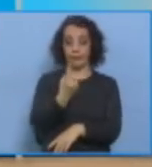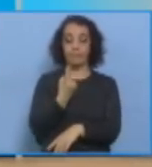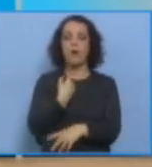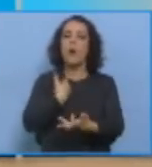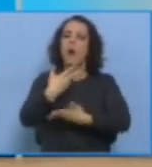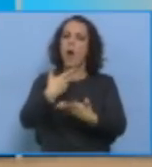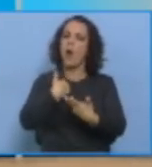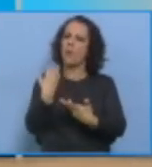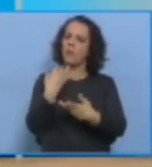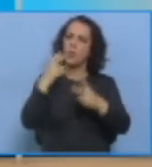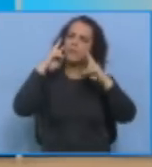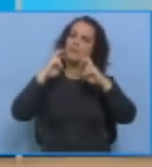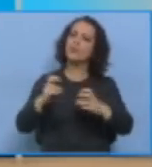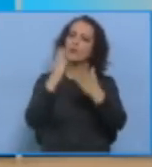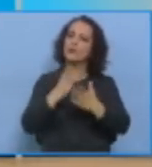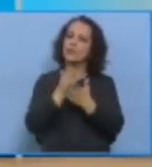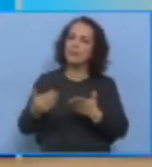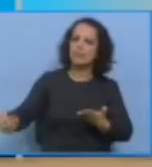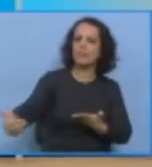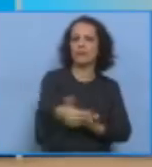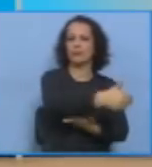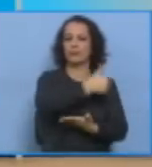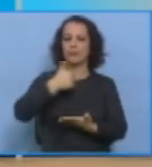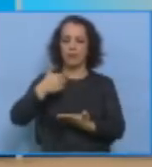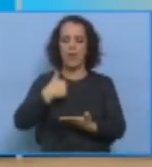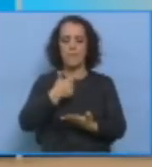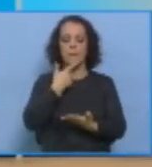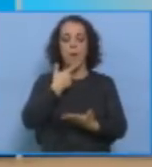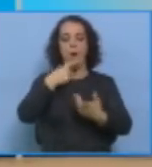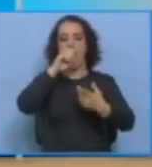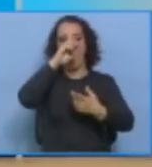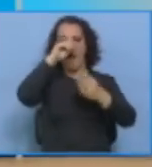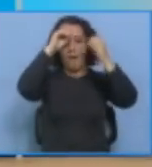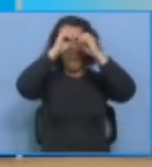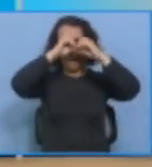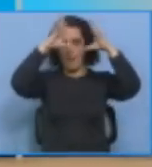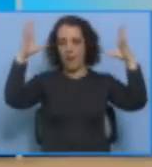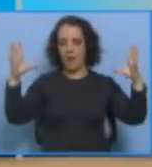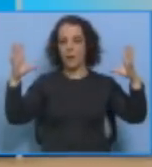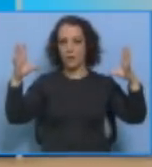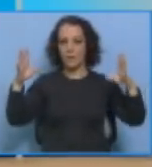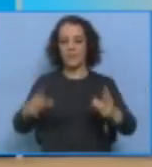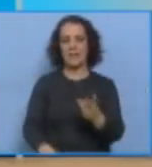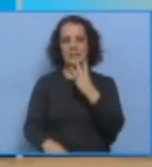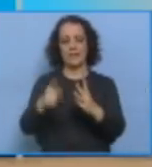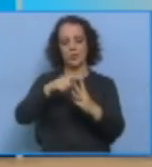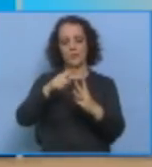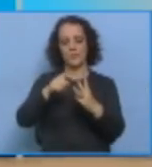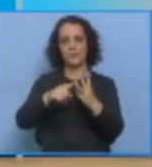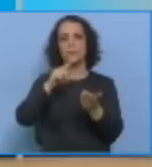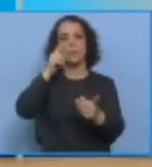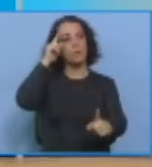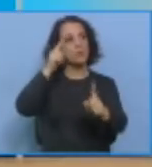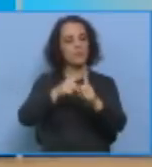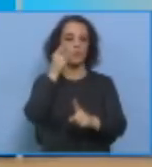não tem muito tempo, com os pais, efetivamente, nesse mesmo sentido, e percebemos claramente que eram 3 os pilares pelos quais os pais